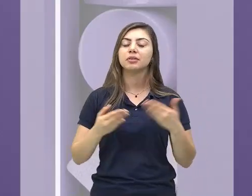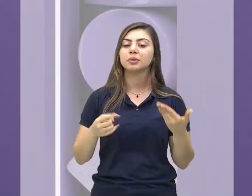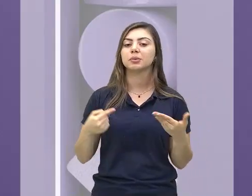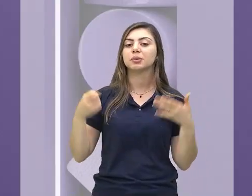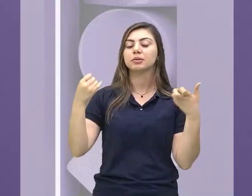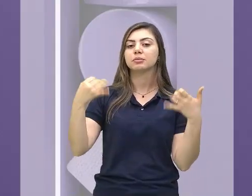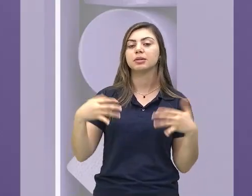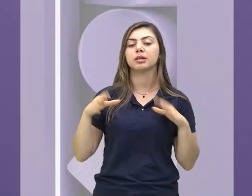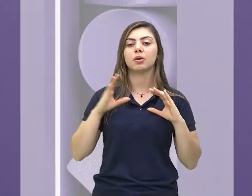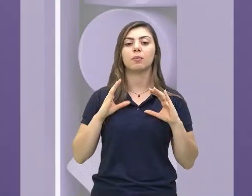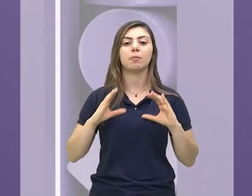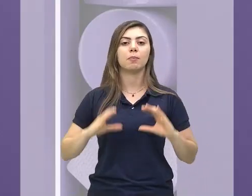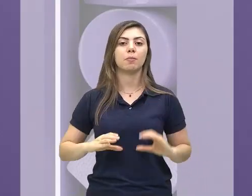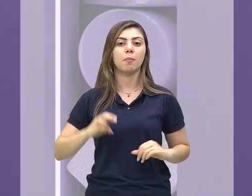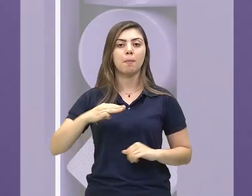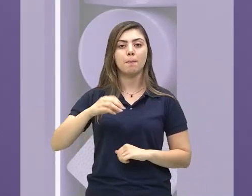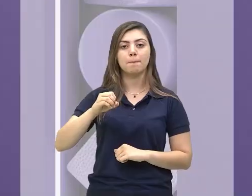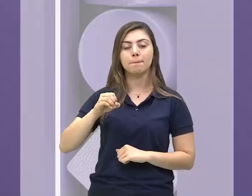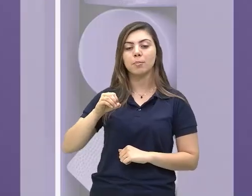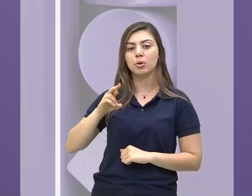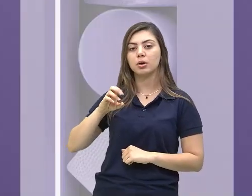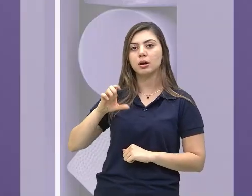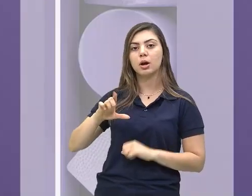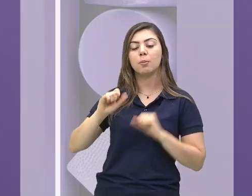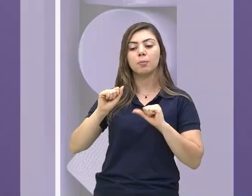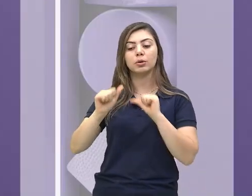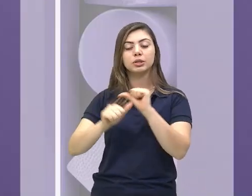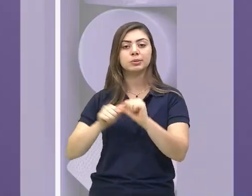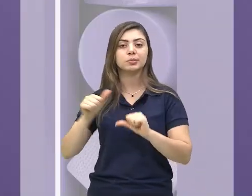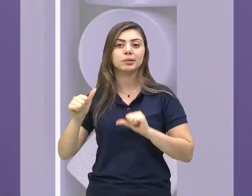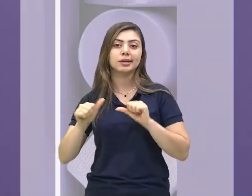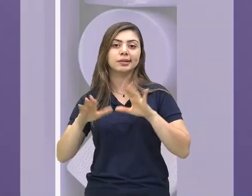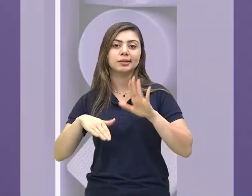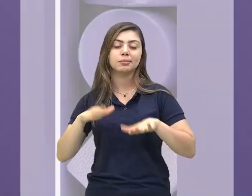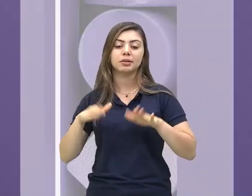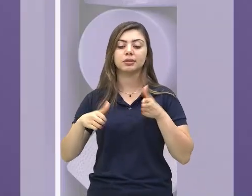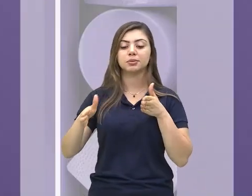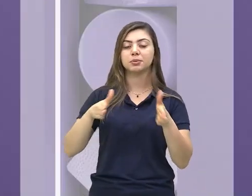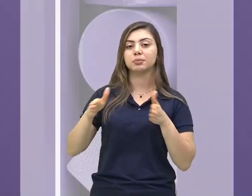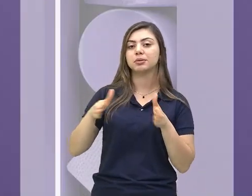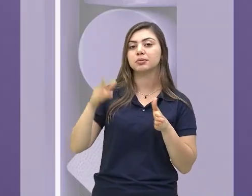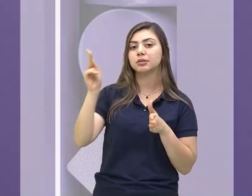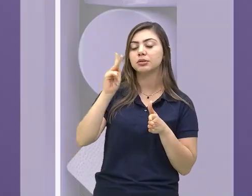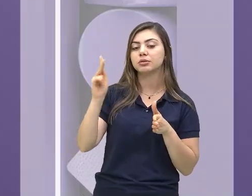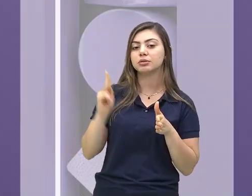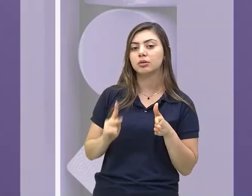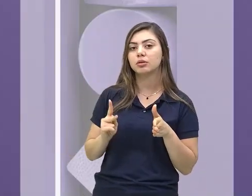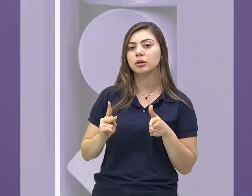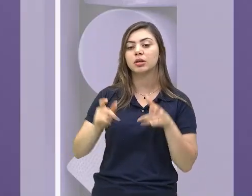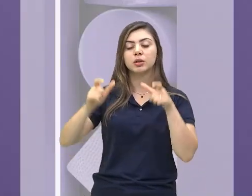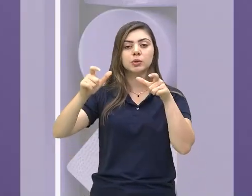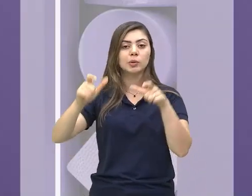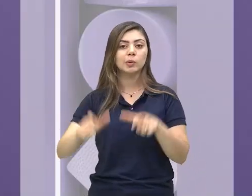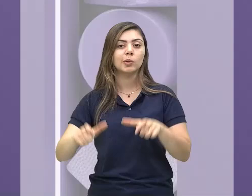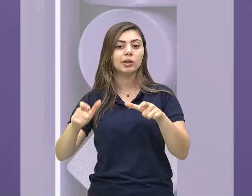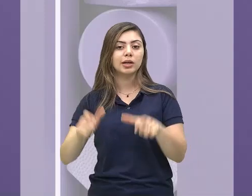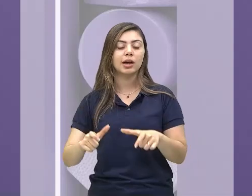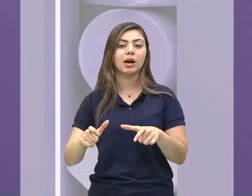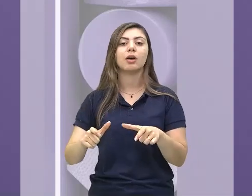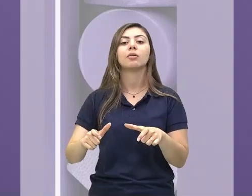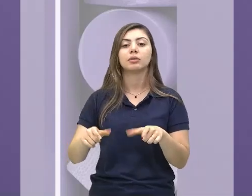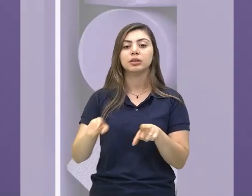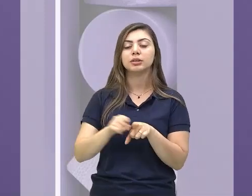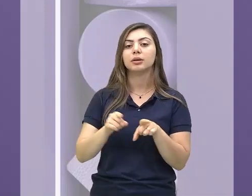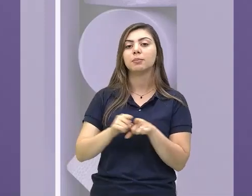ela tem essa dimensão do tempo, essa dimensão do espaço, mas também essa dimensão dos valores, da axiologia. Quando a gente pensar